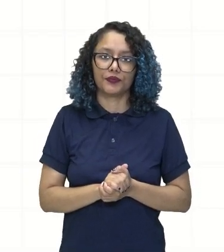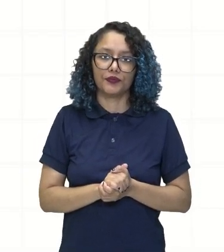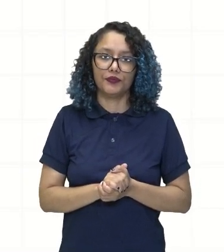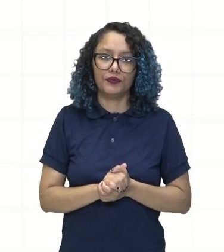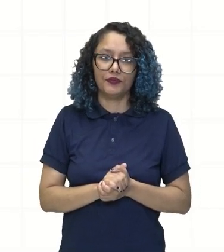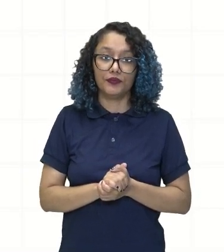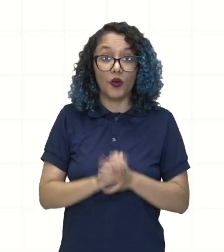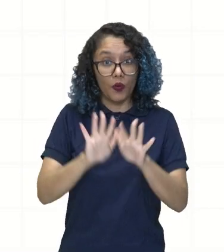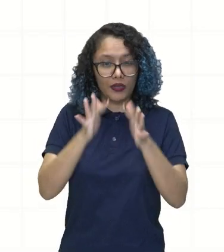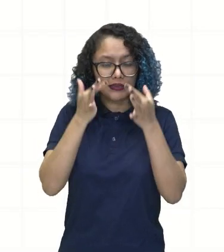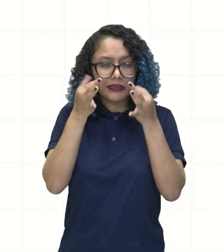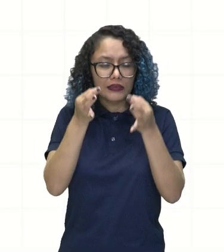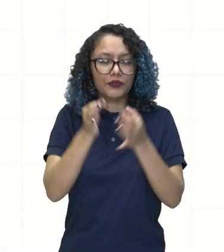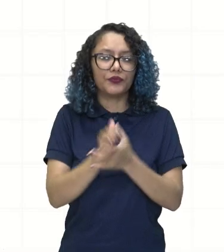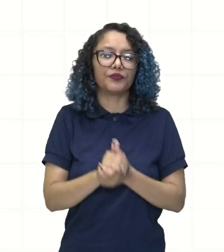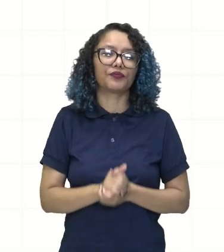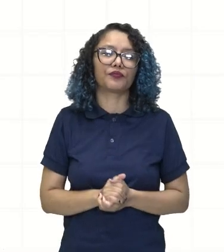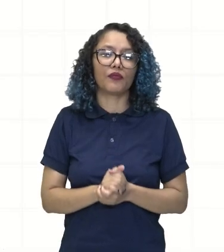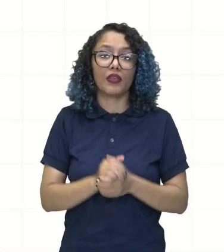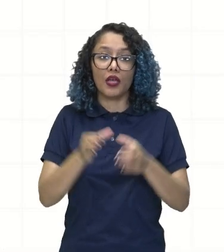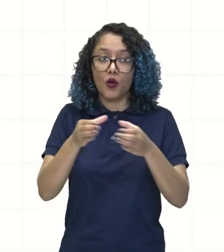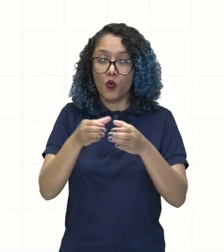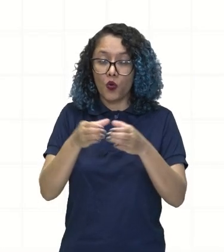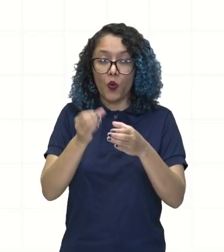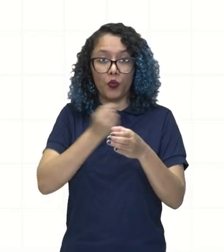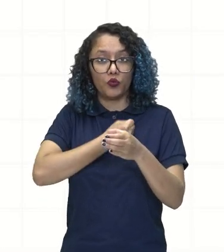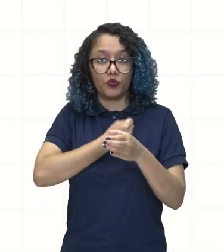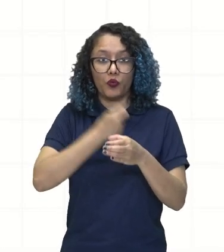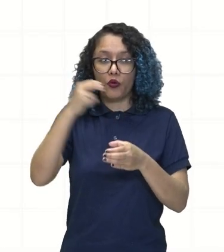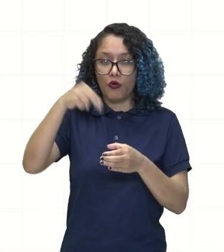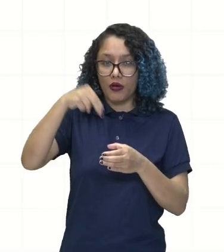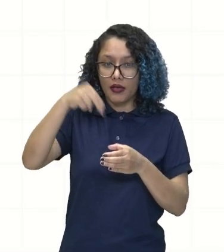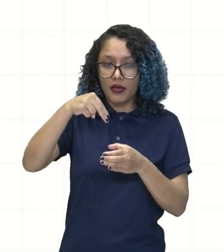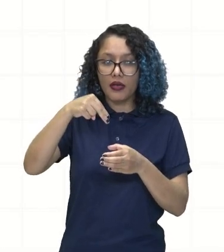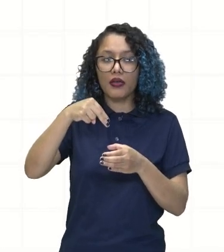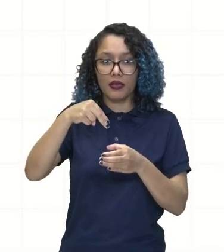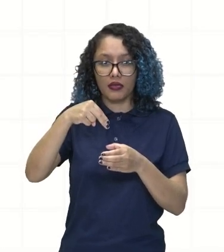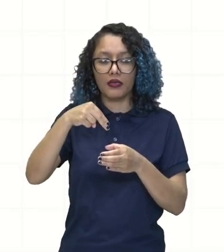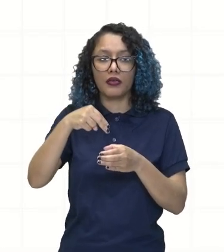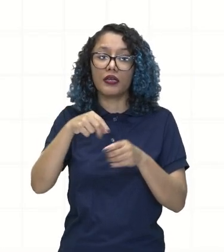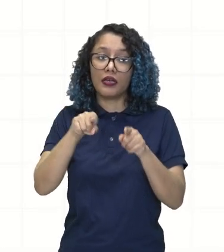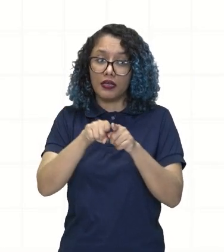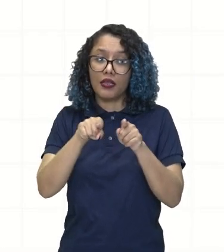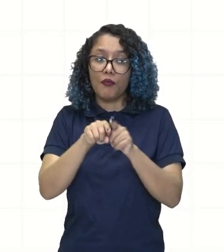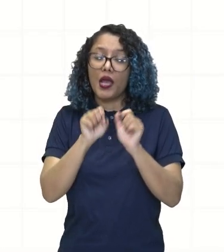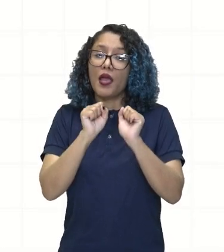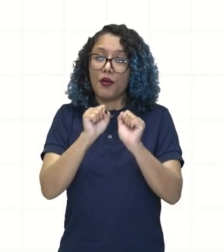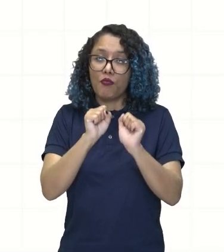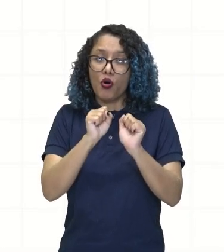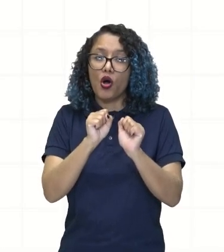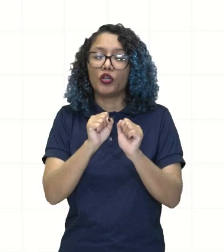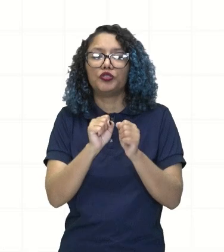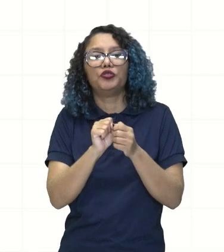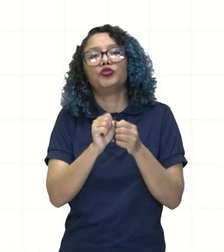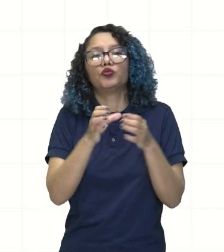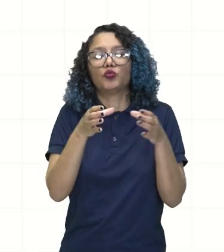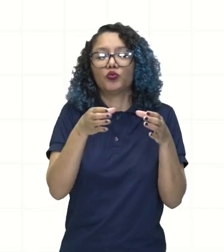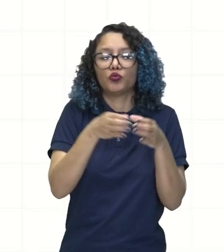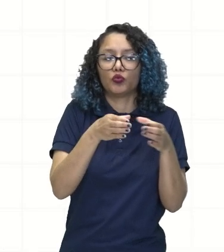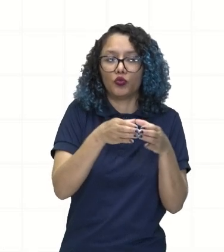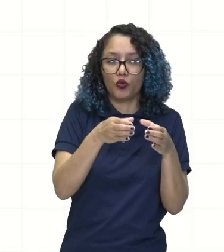o conjunto dos números naturais, que também é subconjunto dos inteiros, tudo